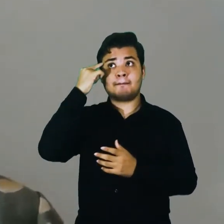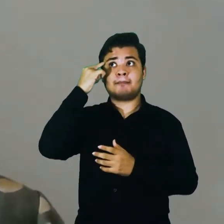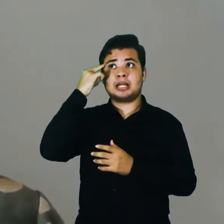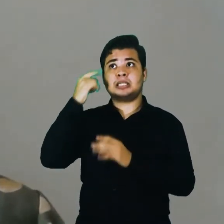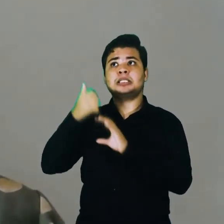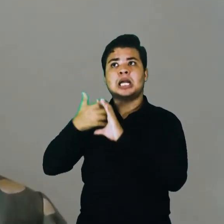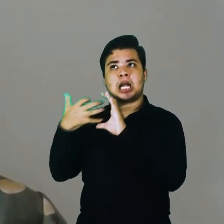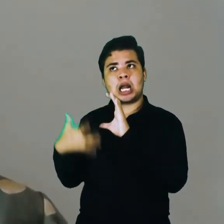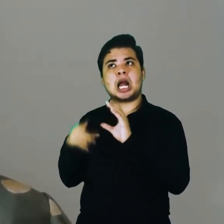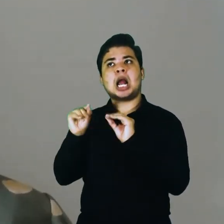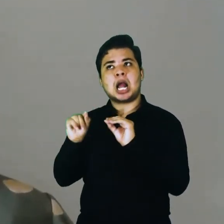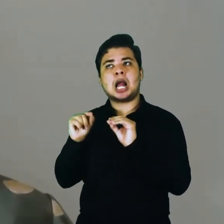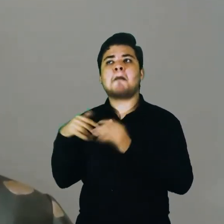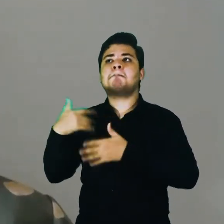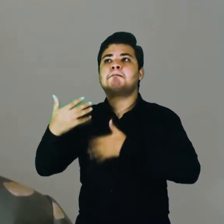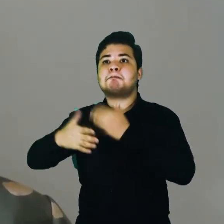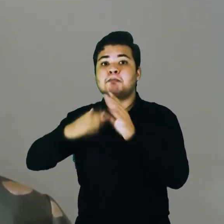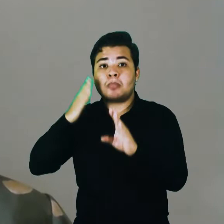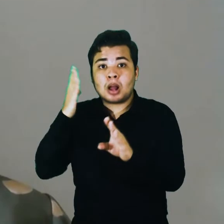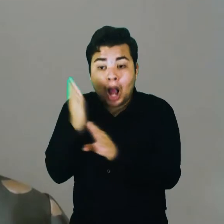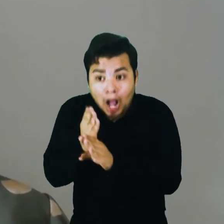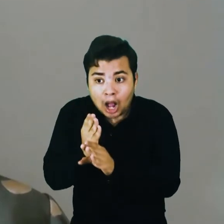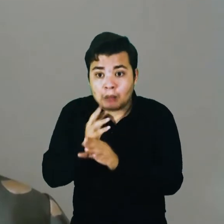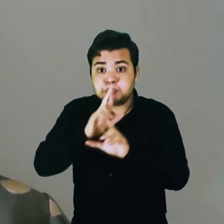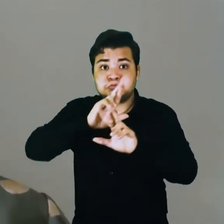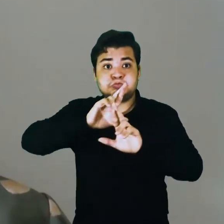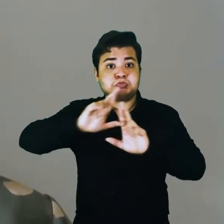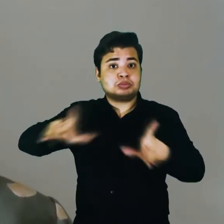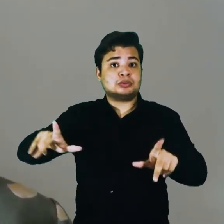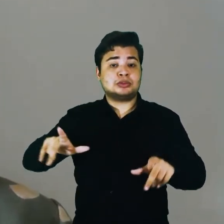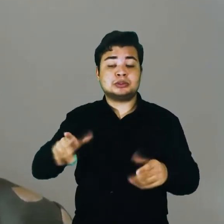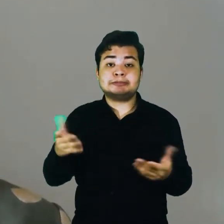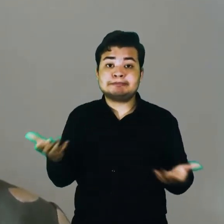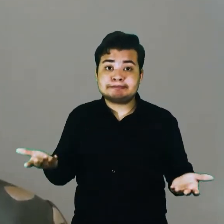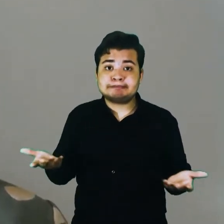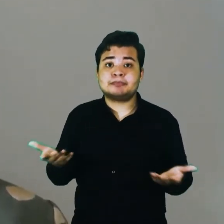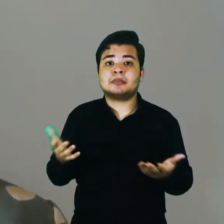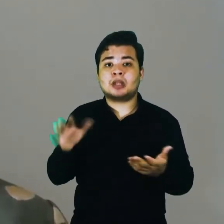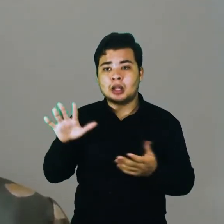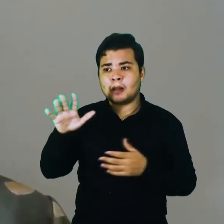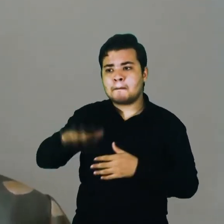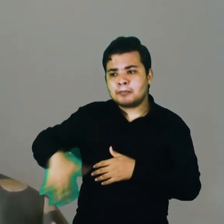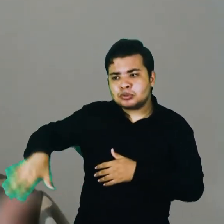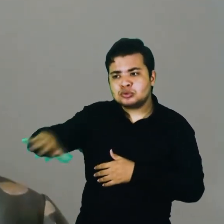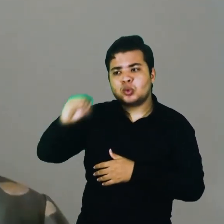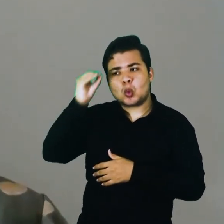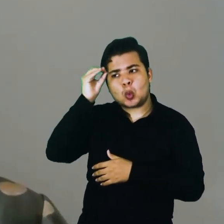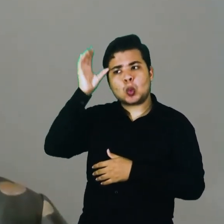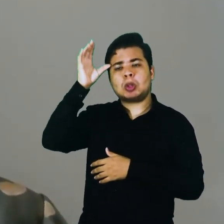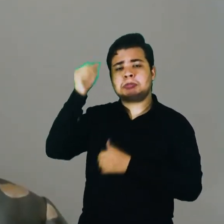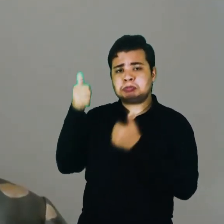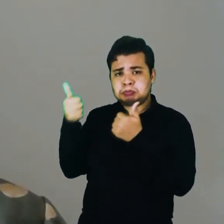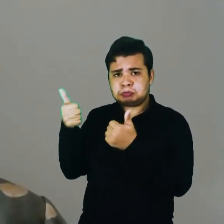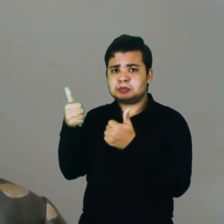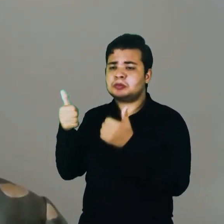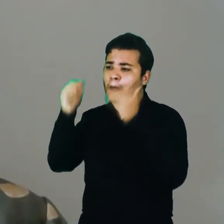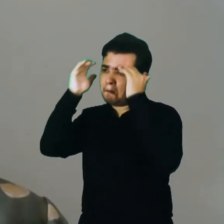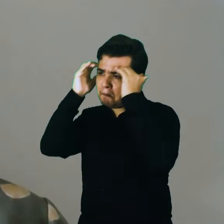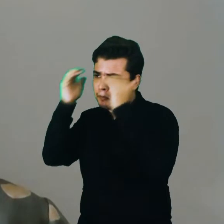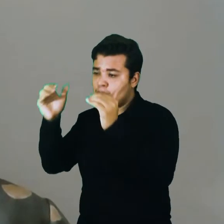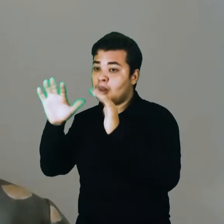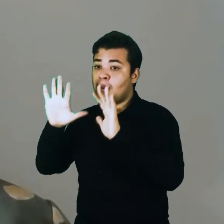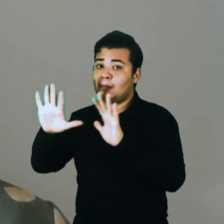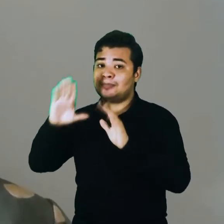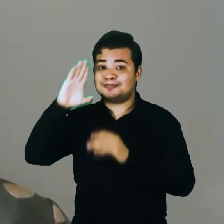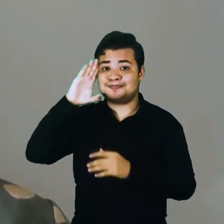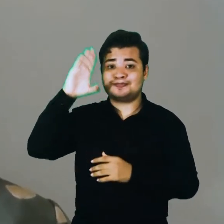você imaginaria. Então, a gente sempre precisa reconhecer o conhecimento popular, mas trazer ele para a versão